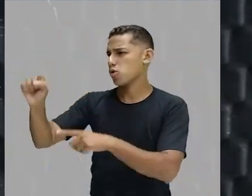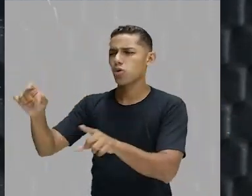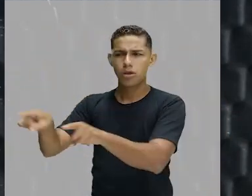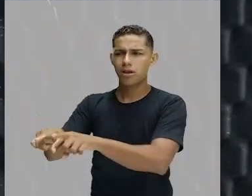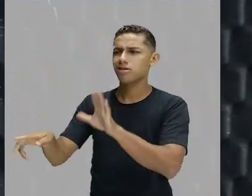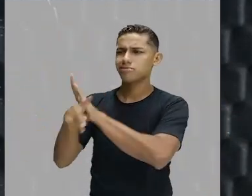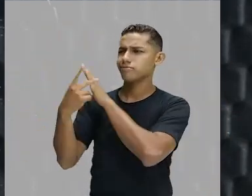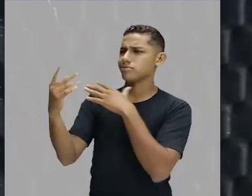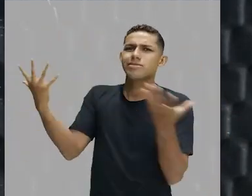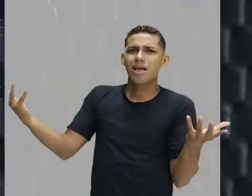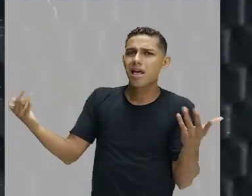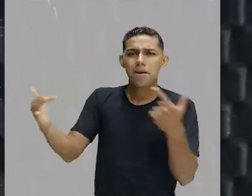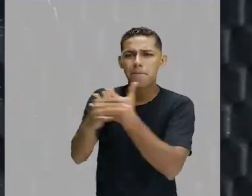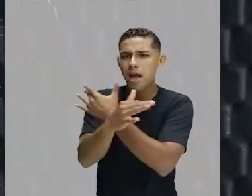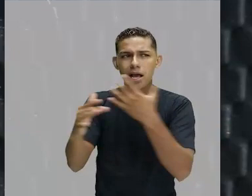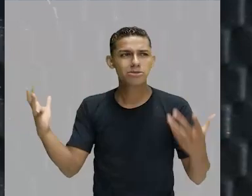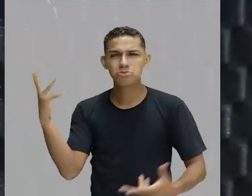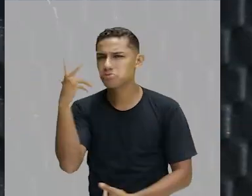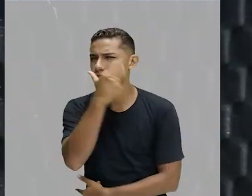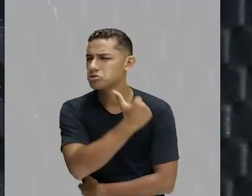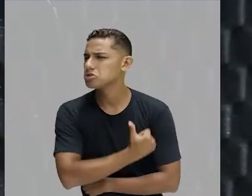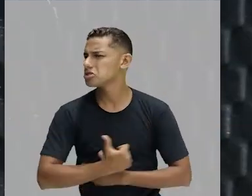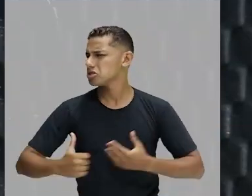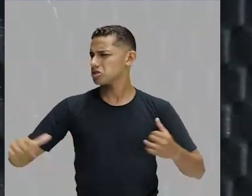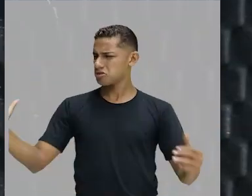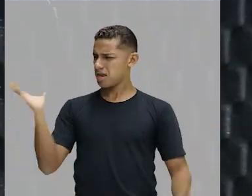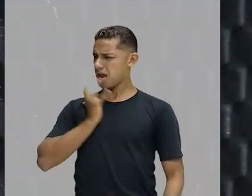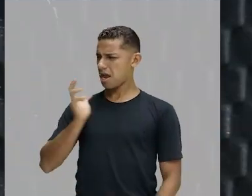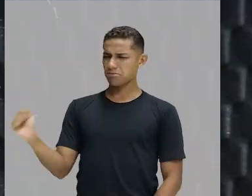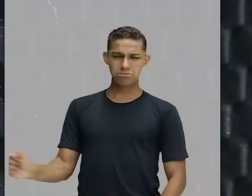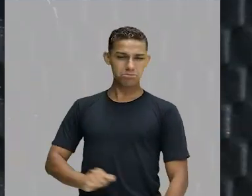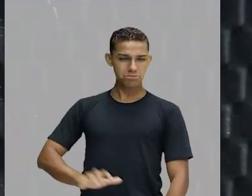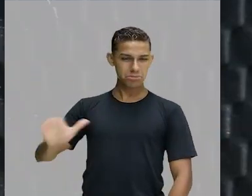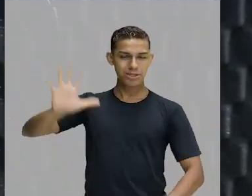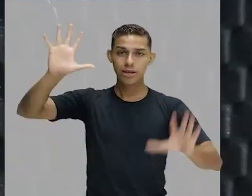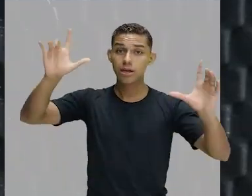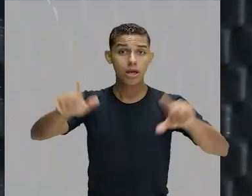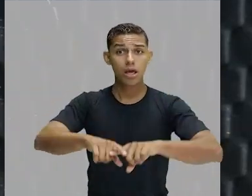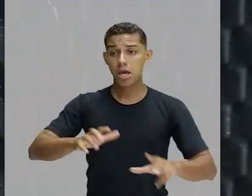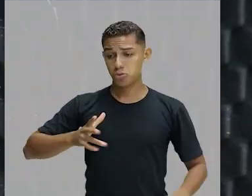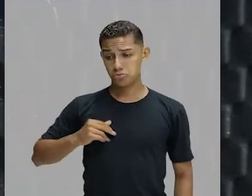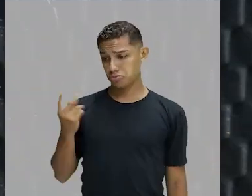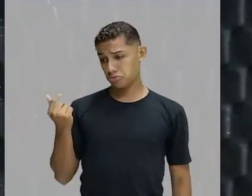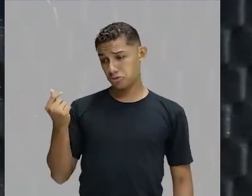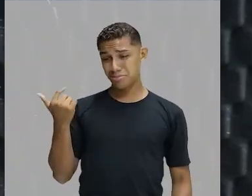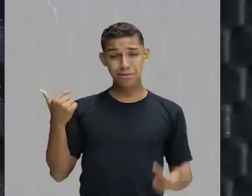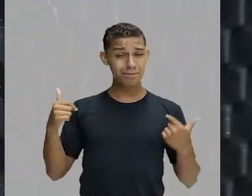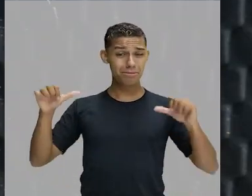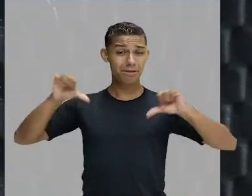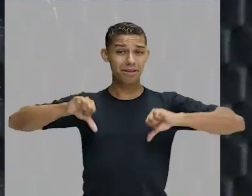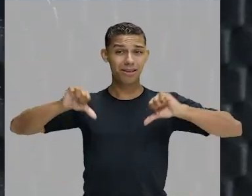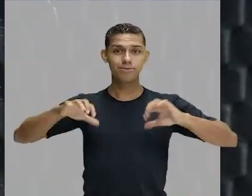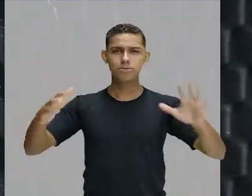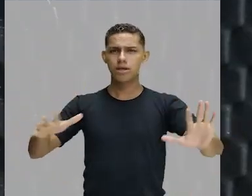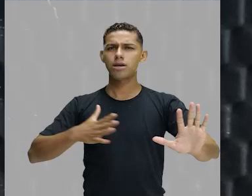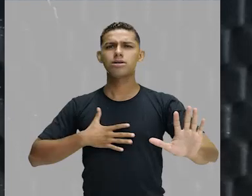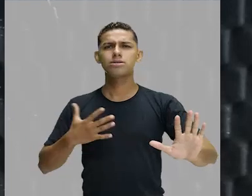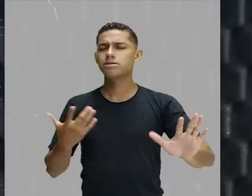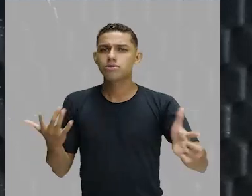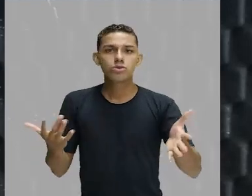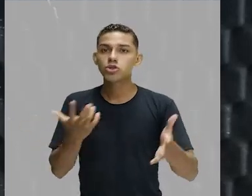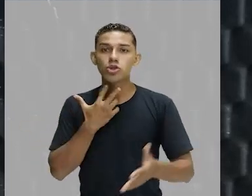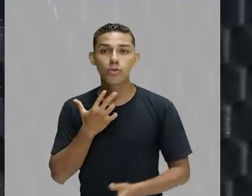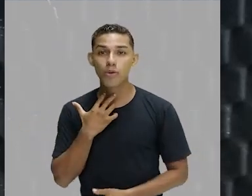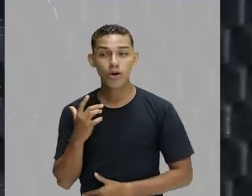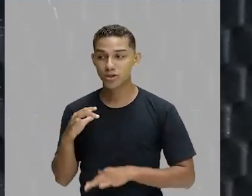Sacramento e Nicarágua, por aí. E aí a gente não vai lá. Quem foi que disse para vocês que nós não